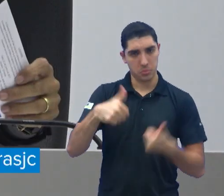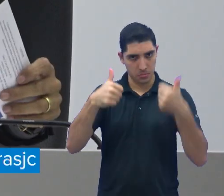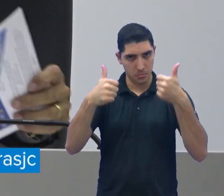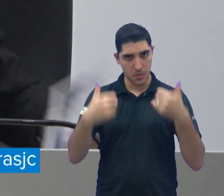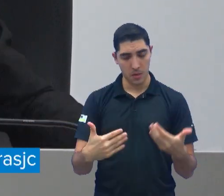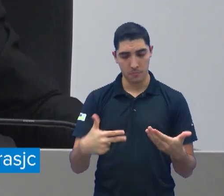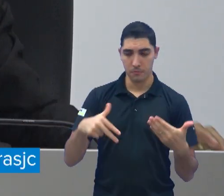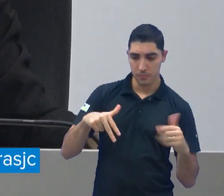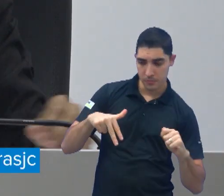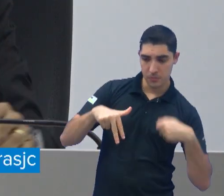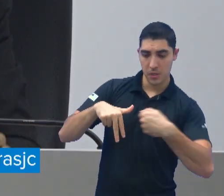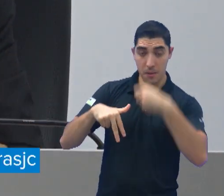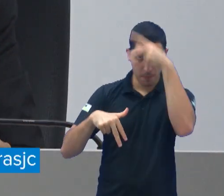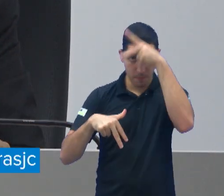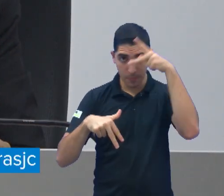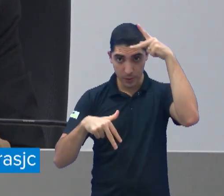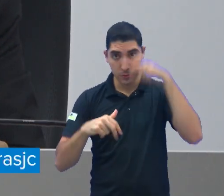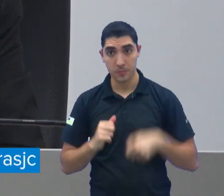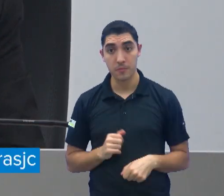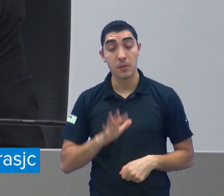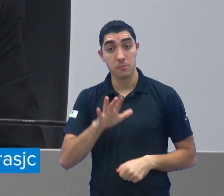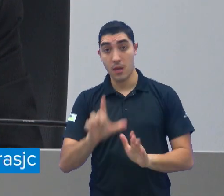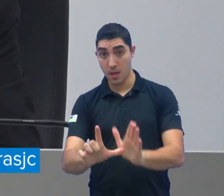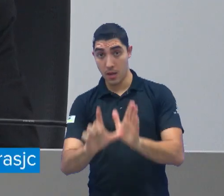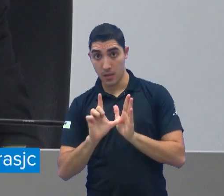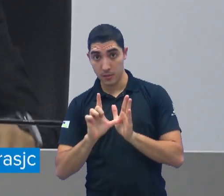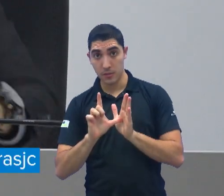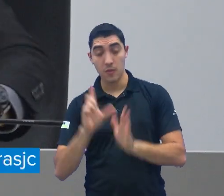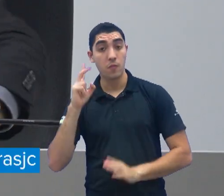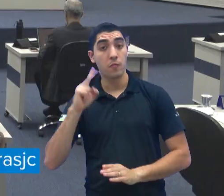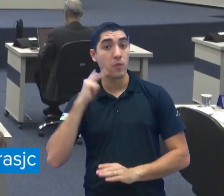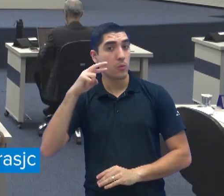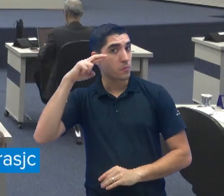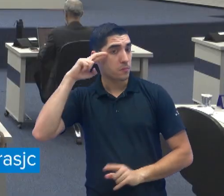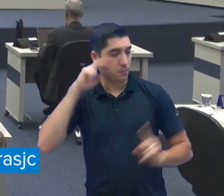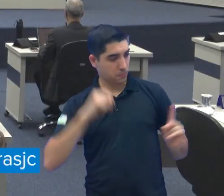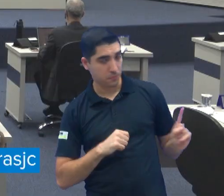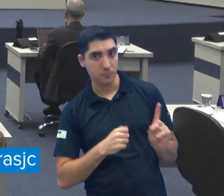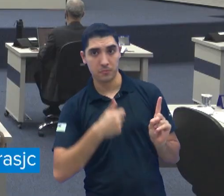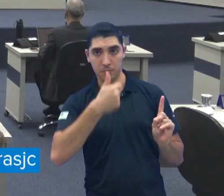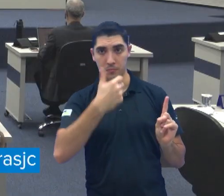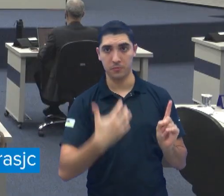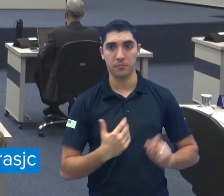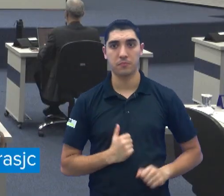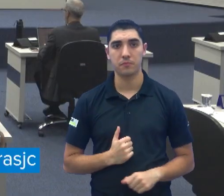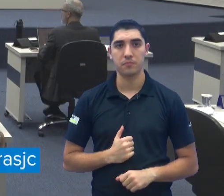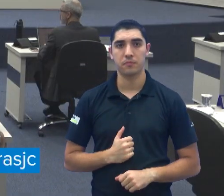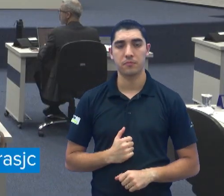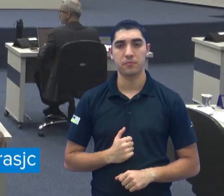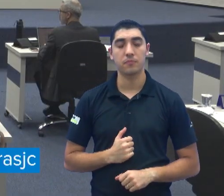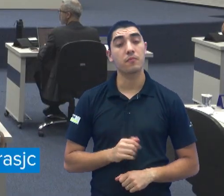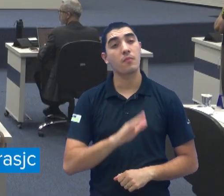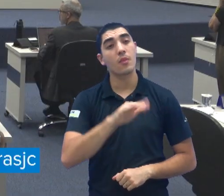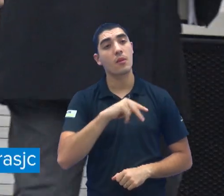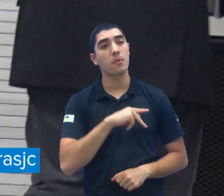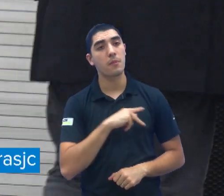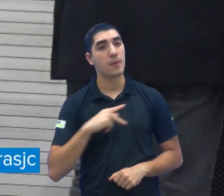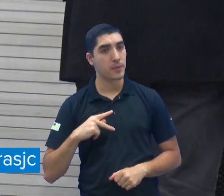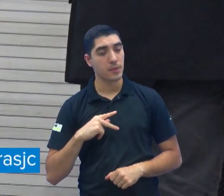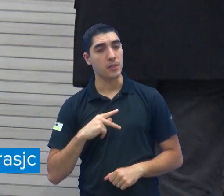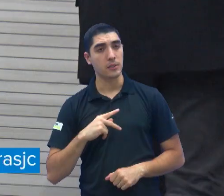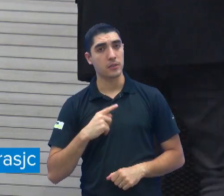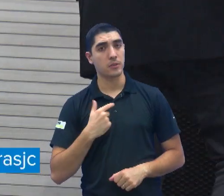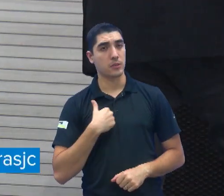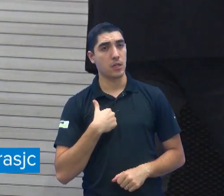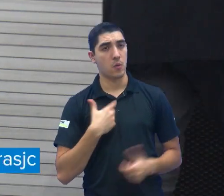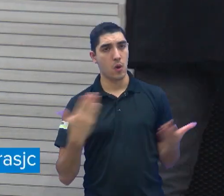Fernando Petiti. Questão de ordem, o vereador Rogério Lagazem. Senhor presidente, eu faço essa questão